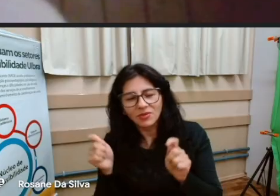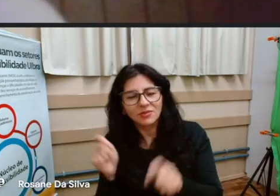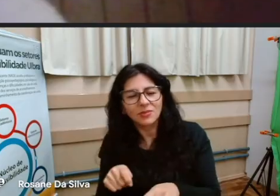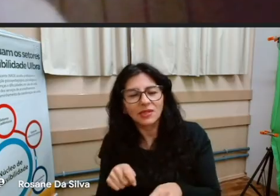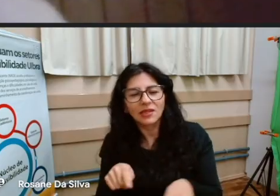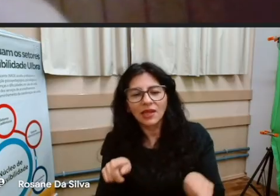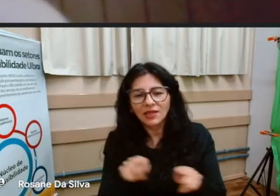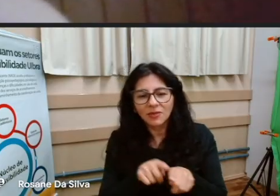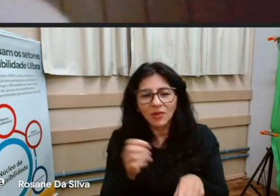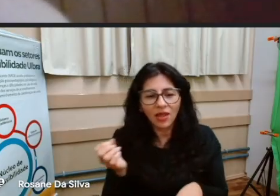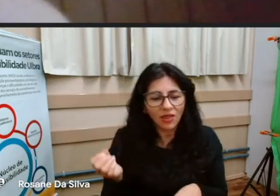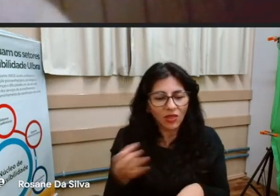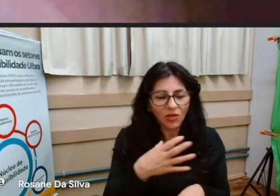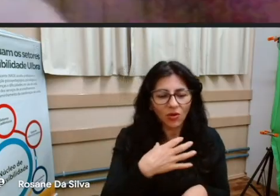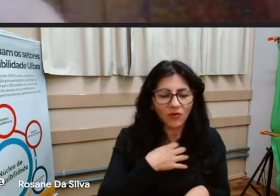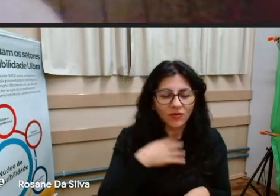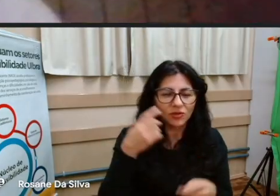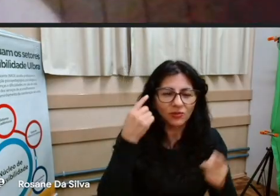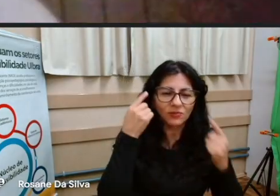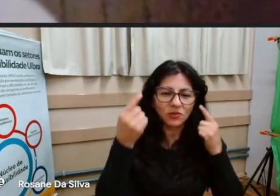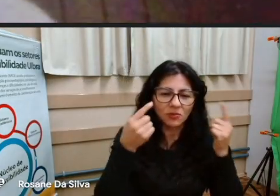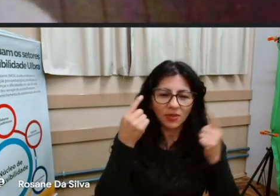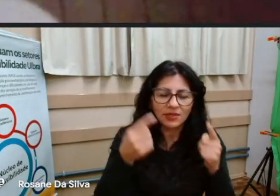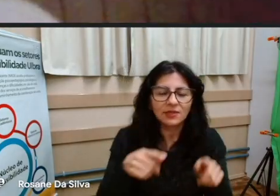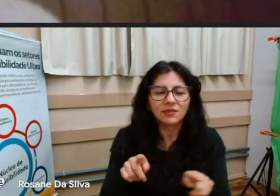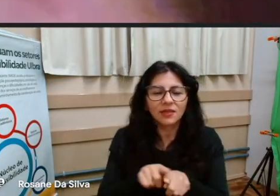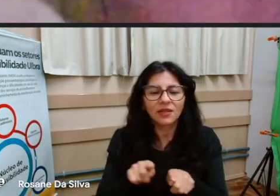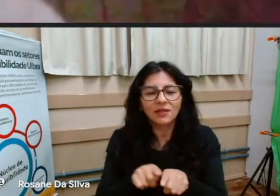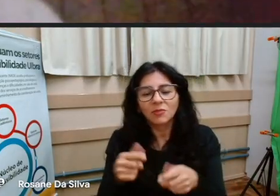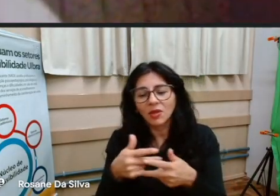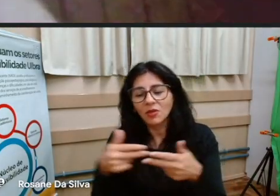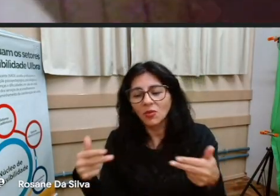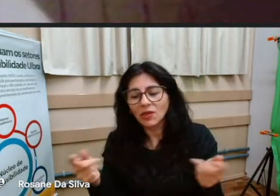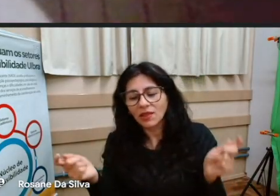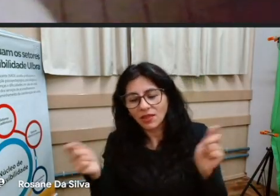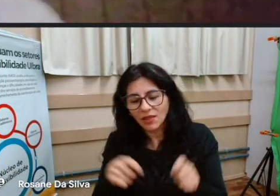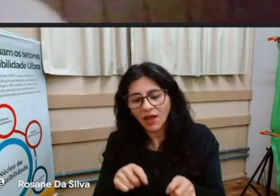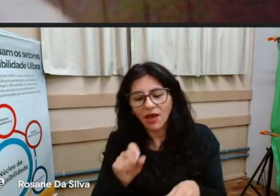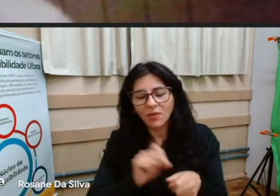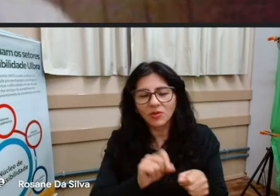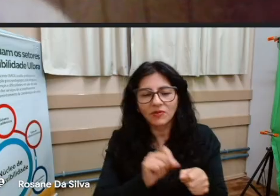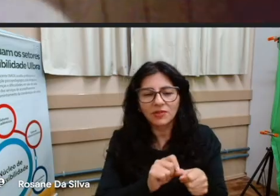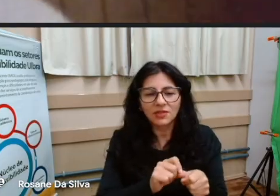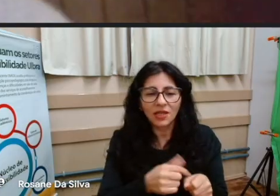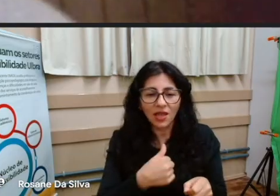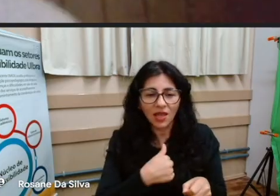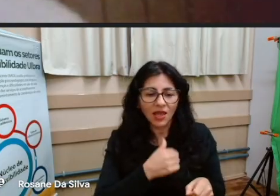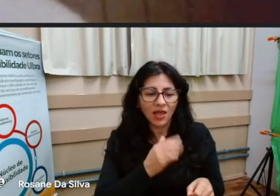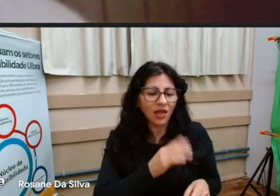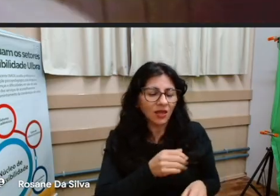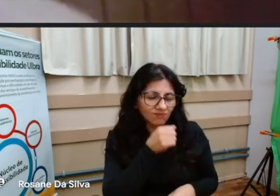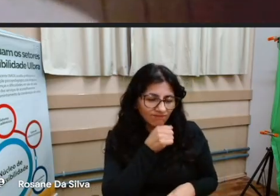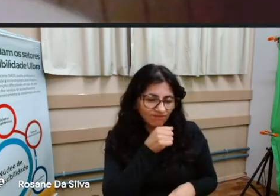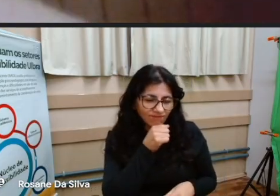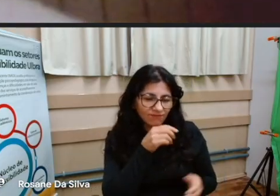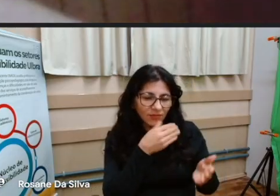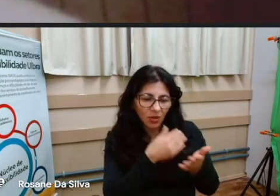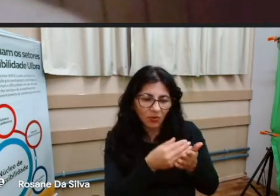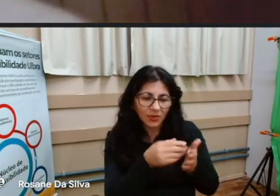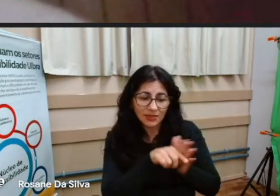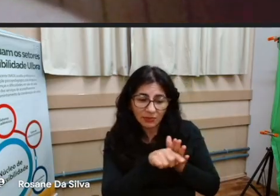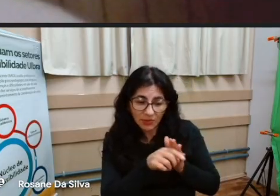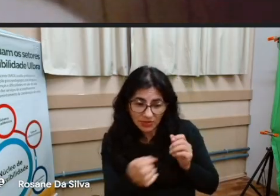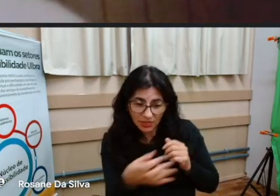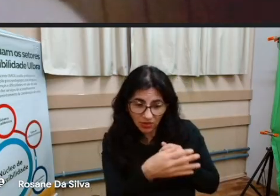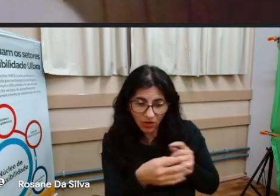possibilidades de novos modos de pensar de coisas que se pode fazer pena que eu já tô velha para começar pesquisa